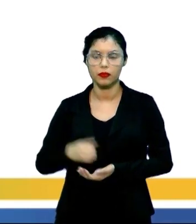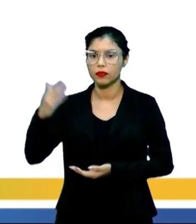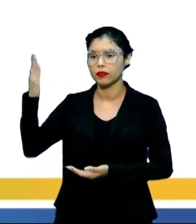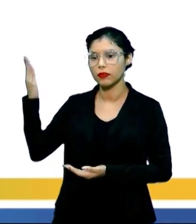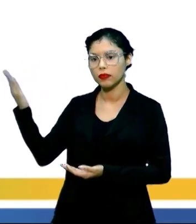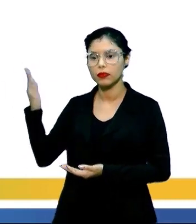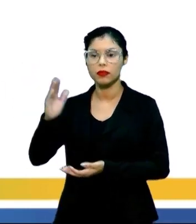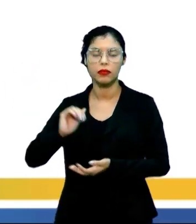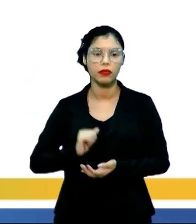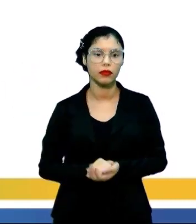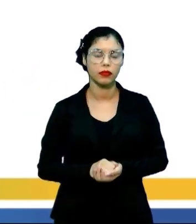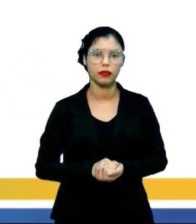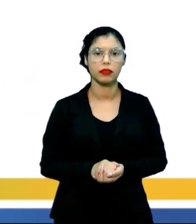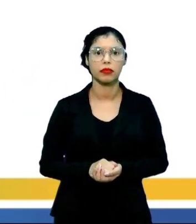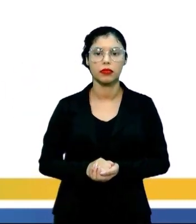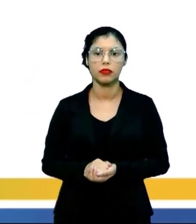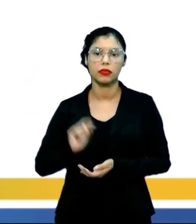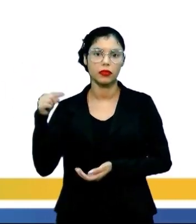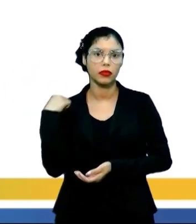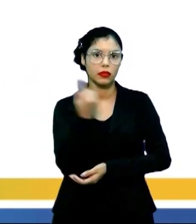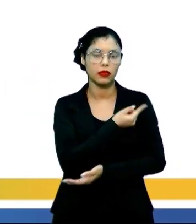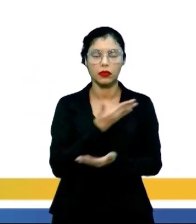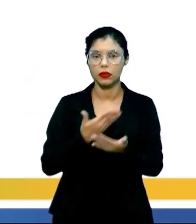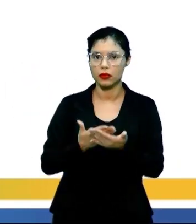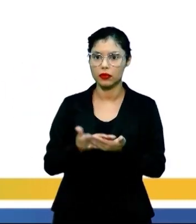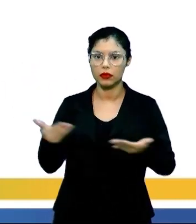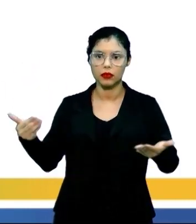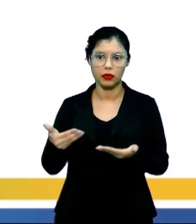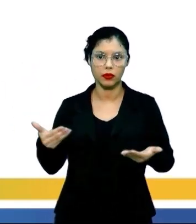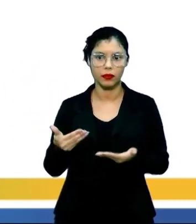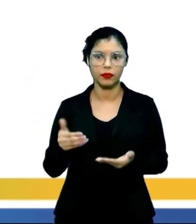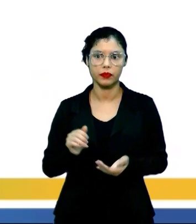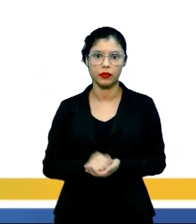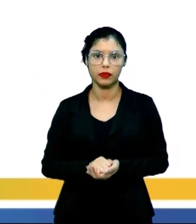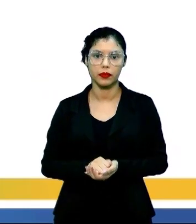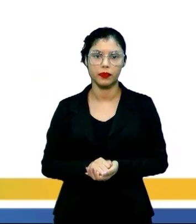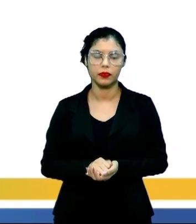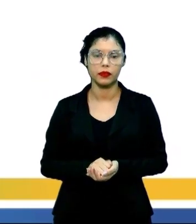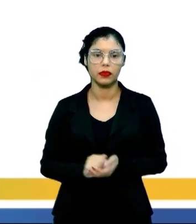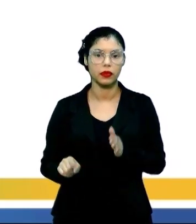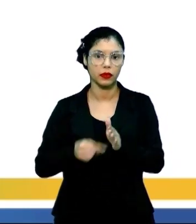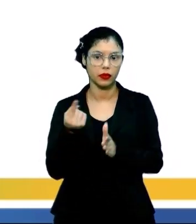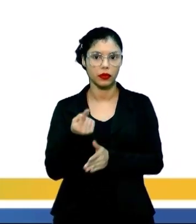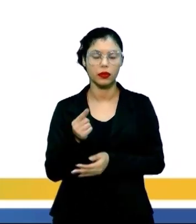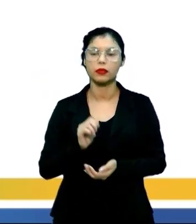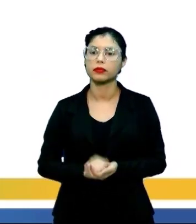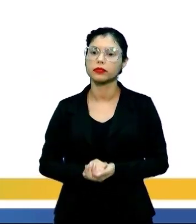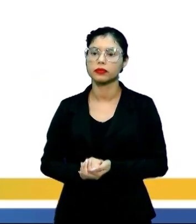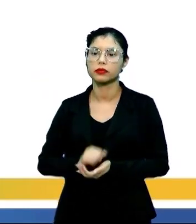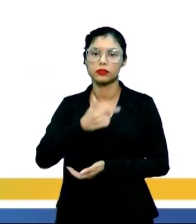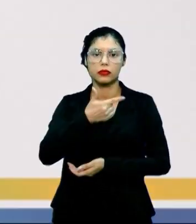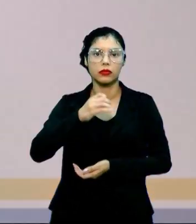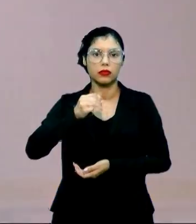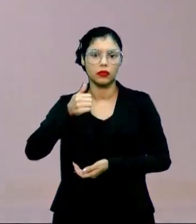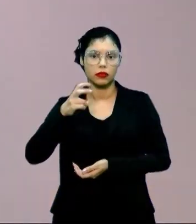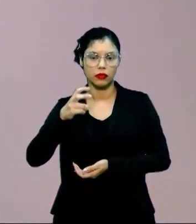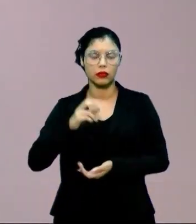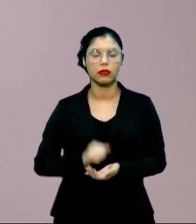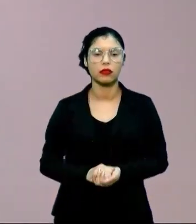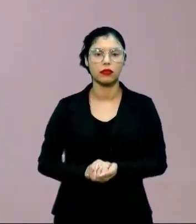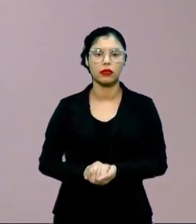Temos como referência, para a nossa aula de hoje, a coletânea do Aprova Enem, primeira edição, da Editora Moderna